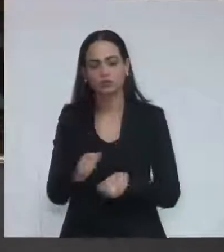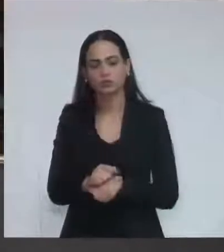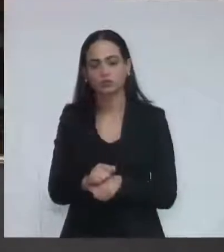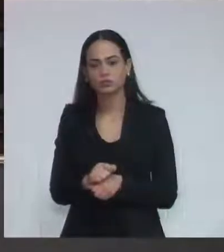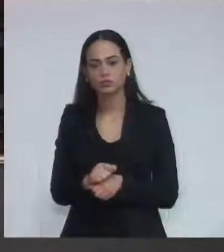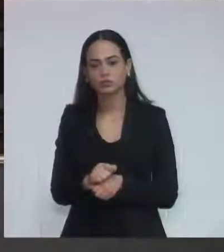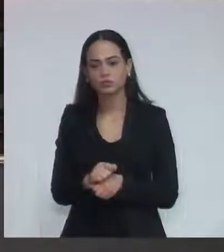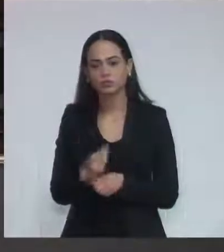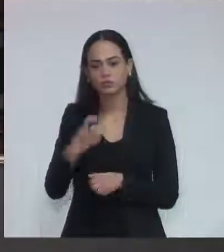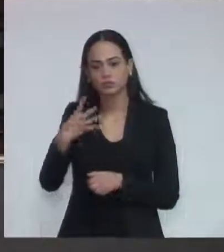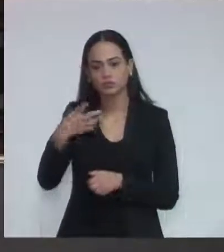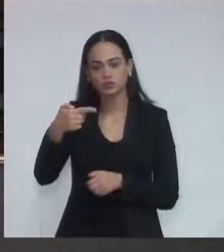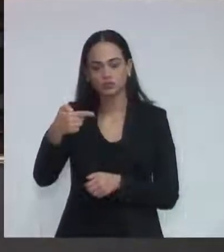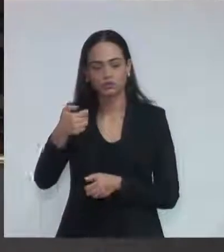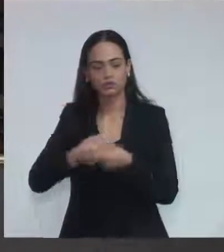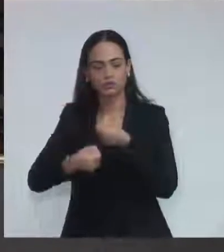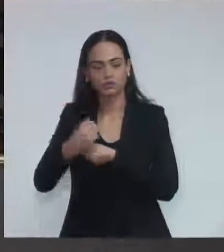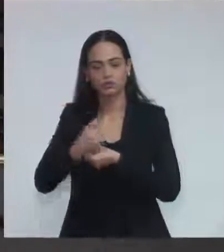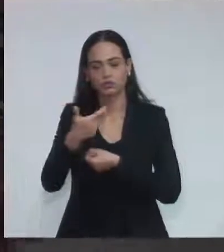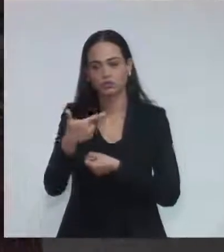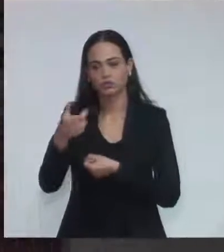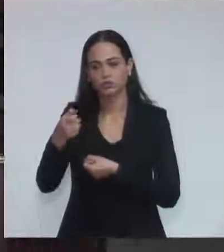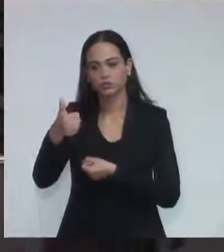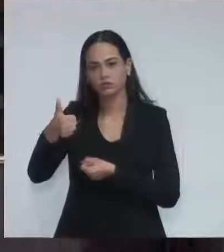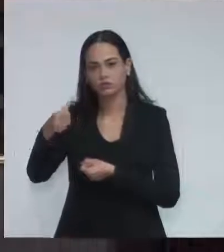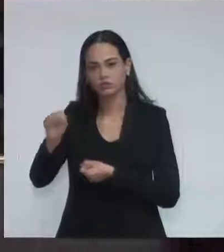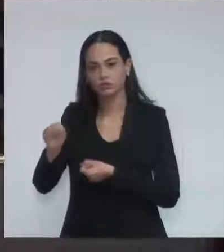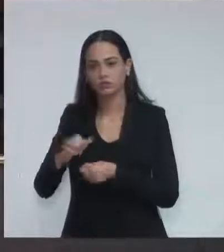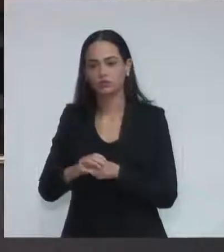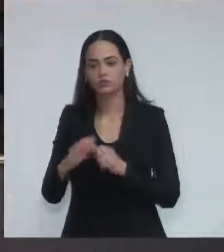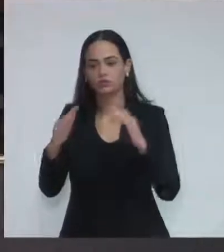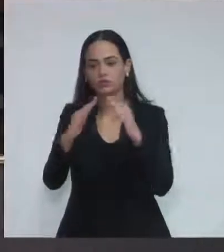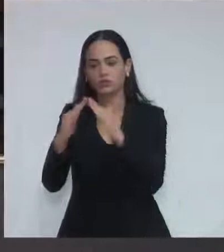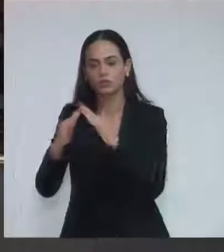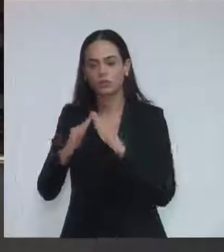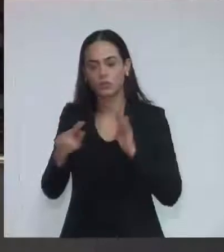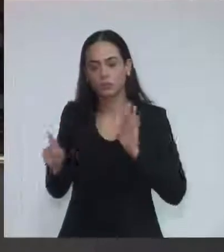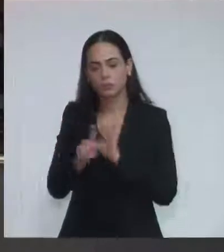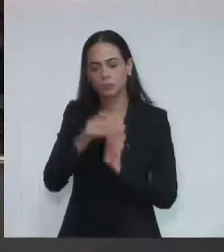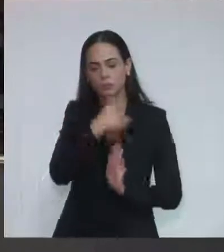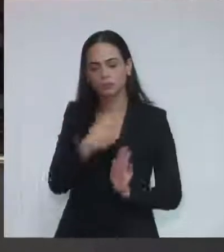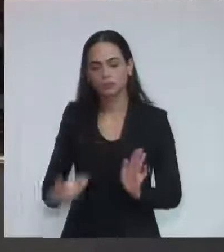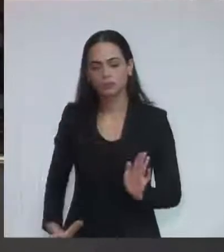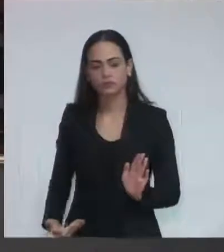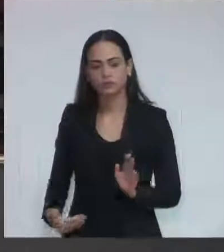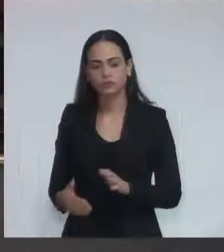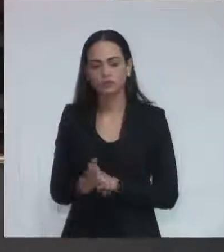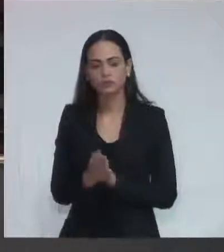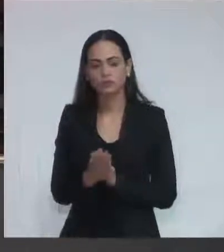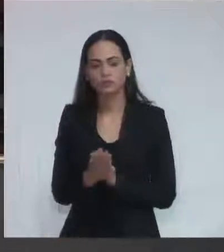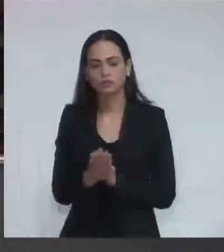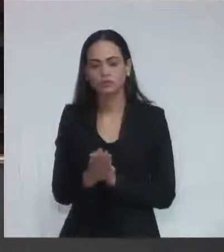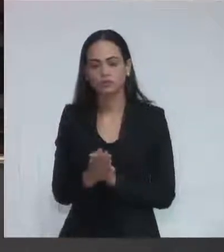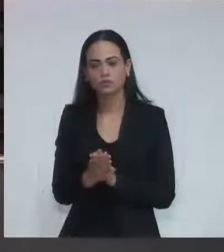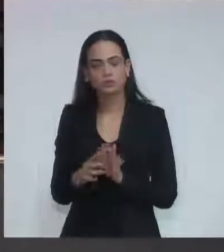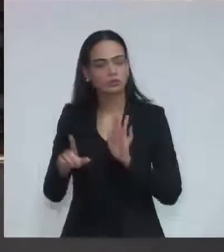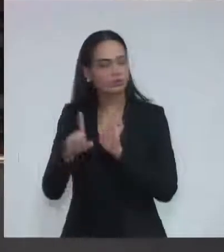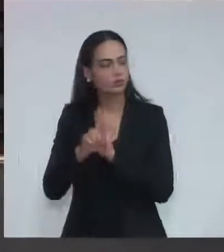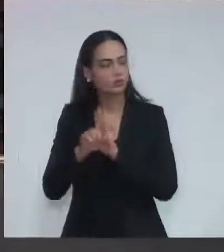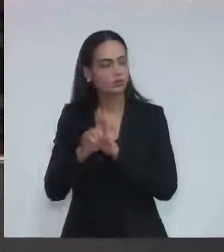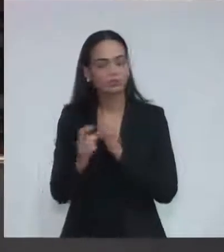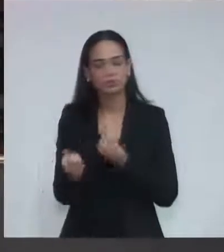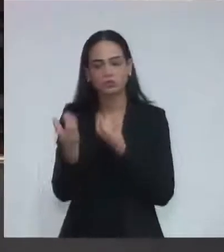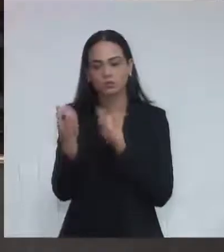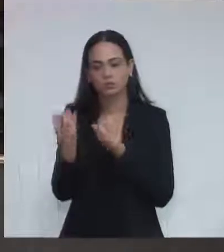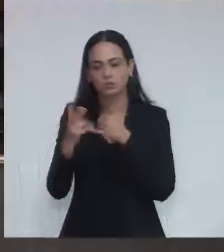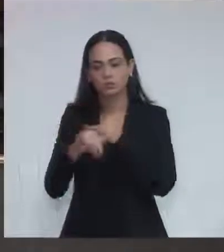2018, Patrimônio Público e Social, Acesso à Informação. Notícia: descumprimento da